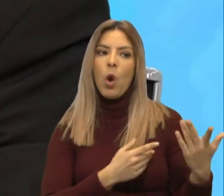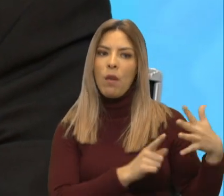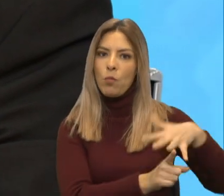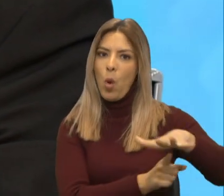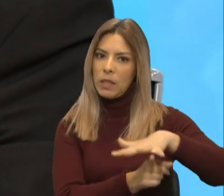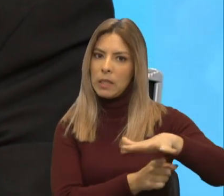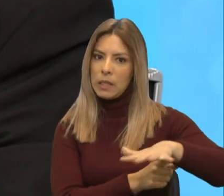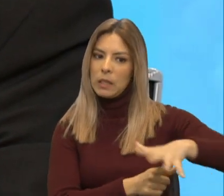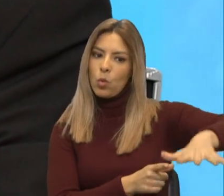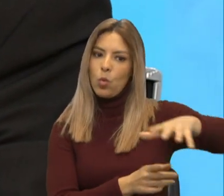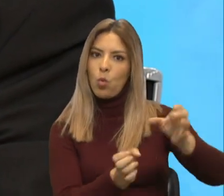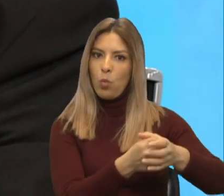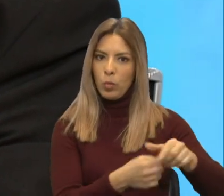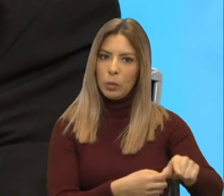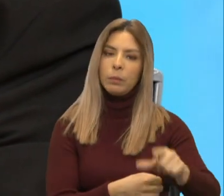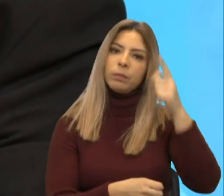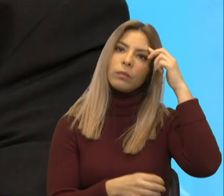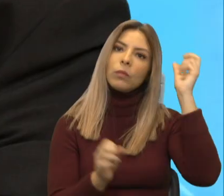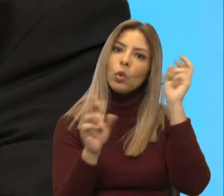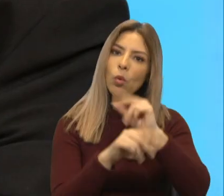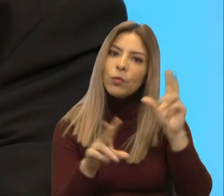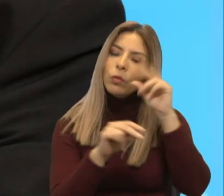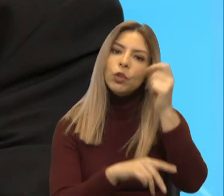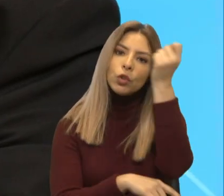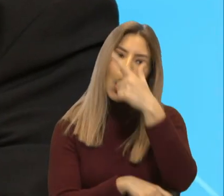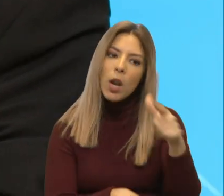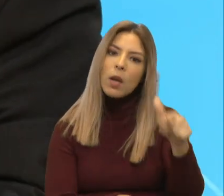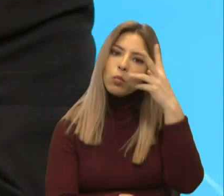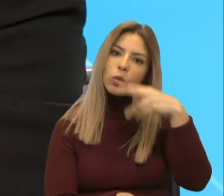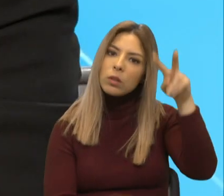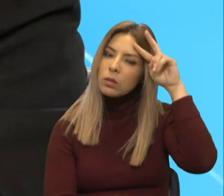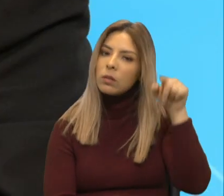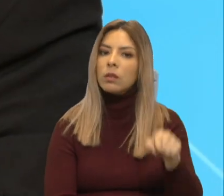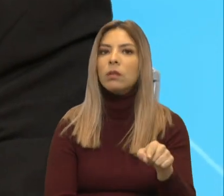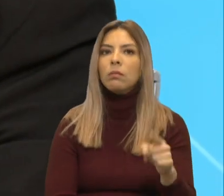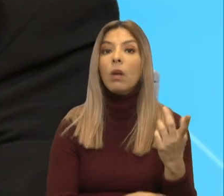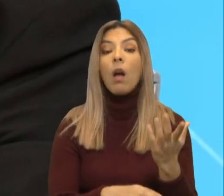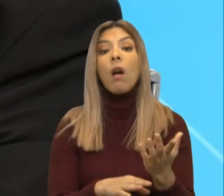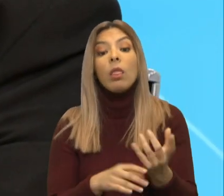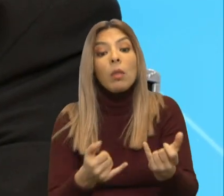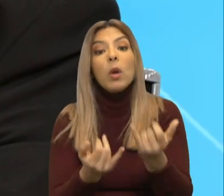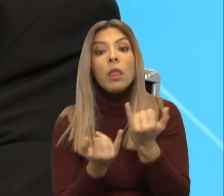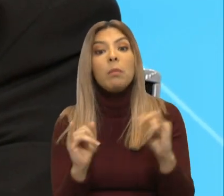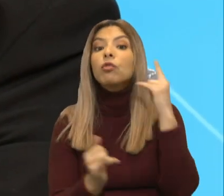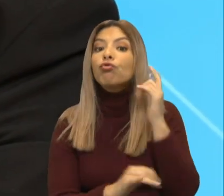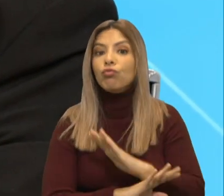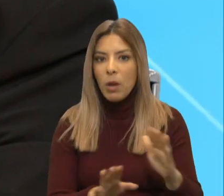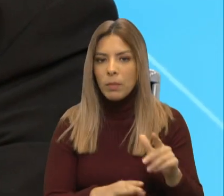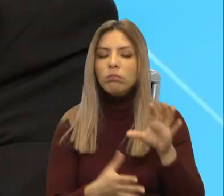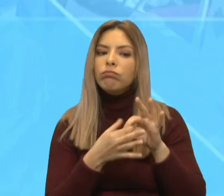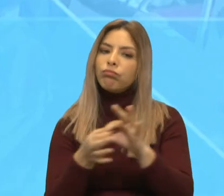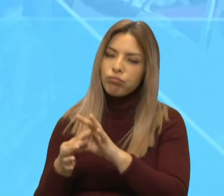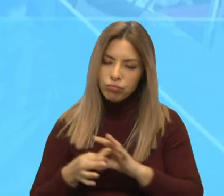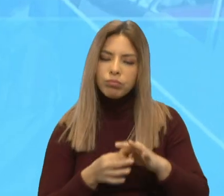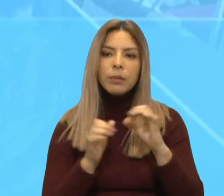Islão moçambicano, as igrejas históricas em Moçambique têm um historial, sobretudo depois da independência, de bom relacionamento e colaboração.